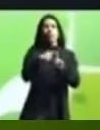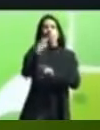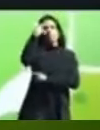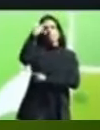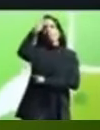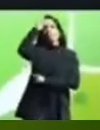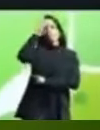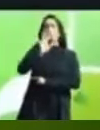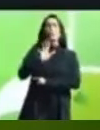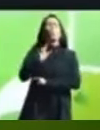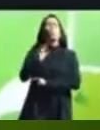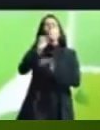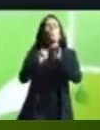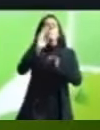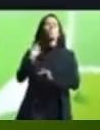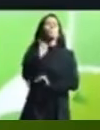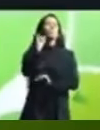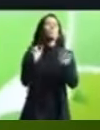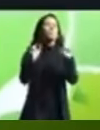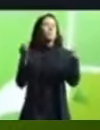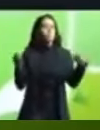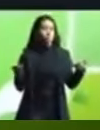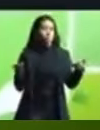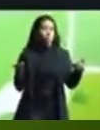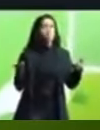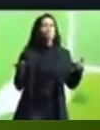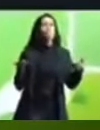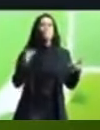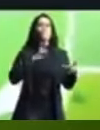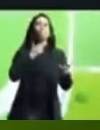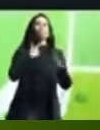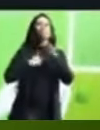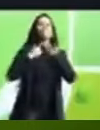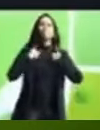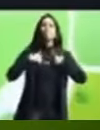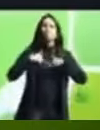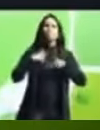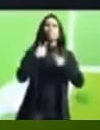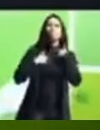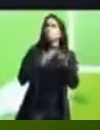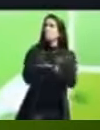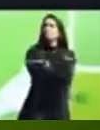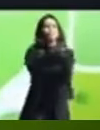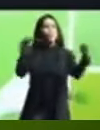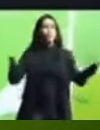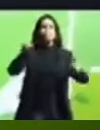Mas o que eu acho mais importante é a disposição dos senhores.